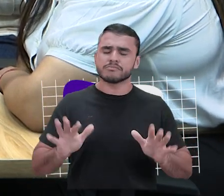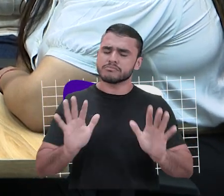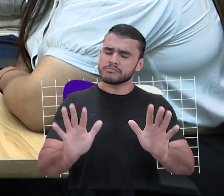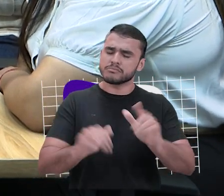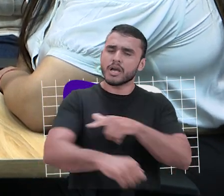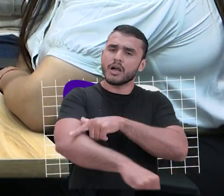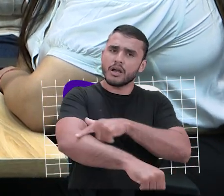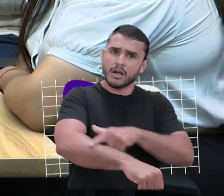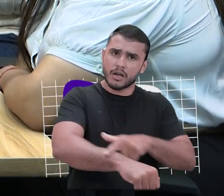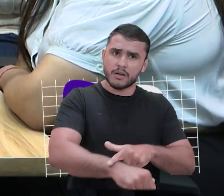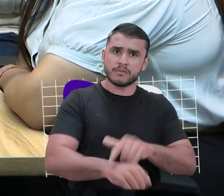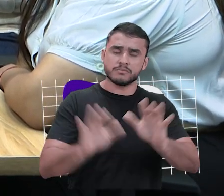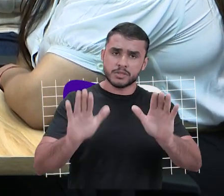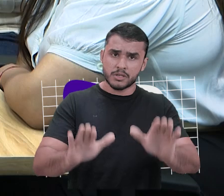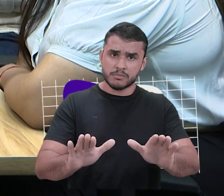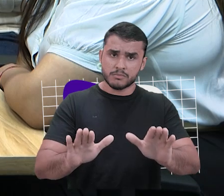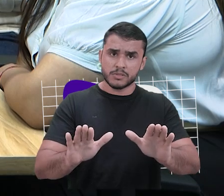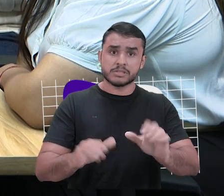gente descobre